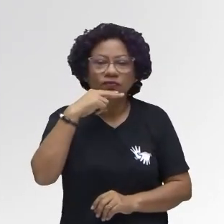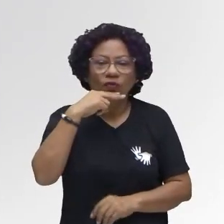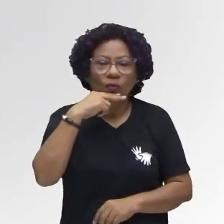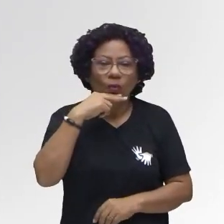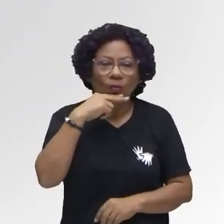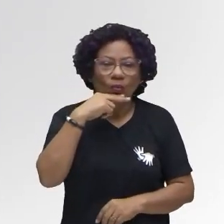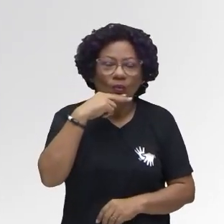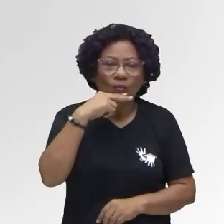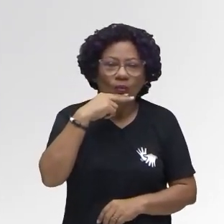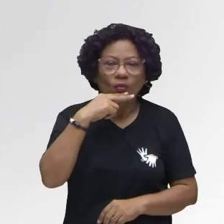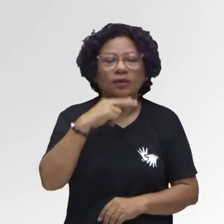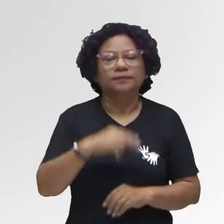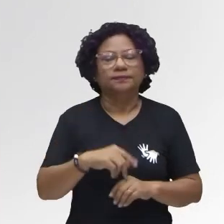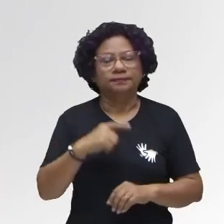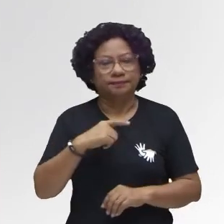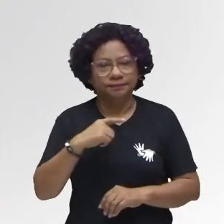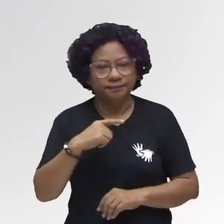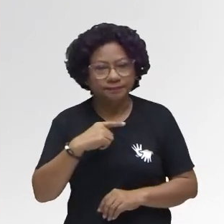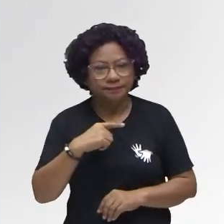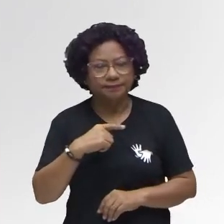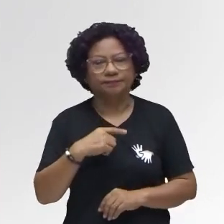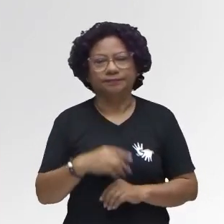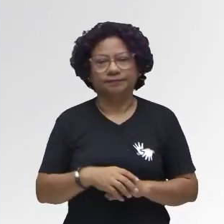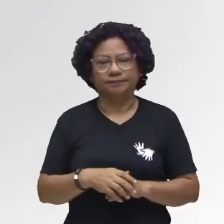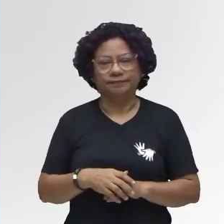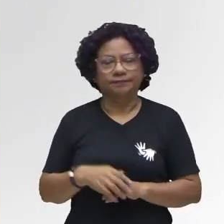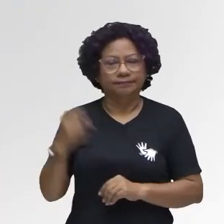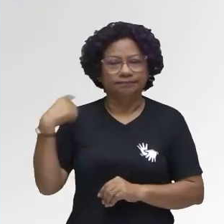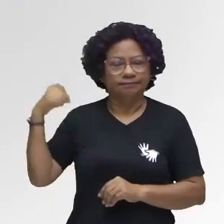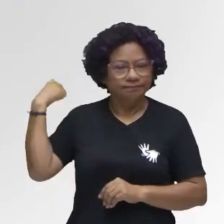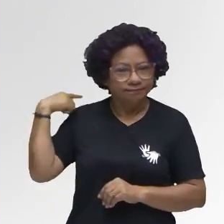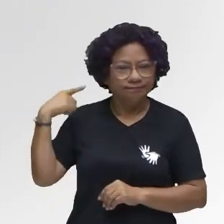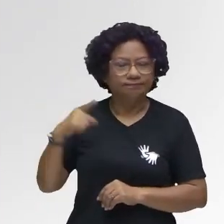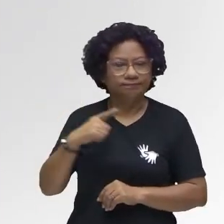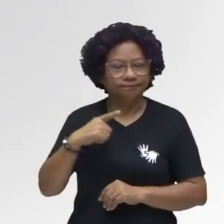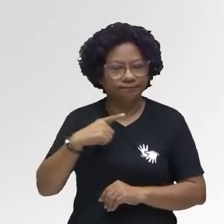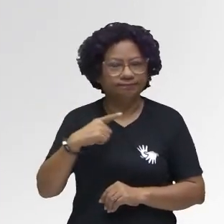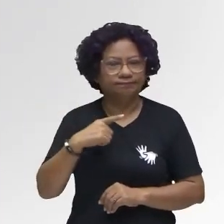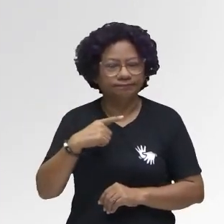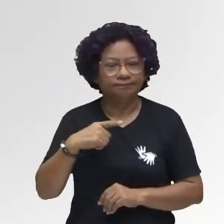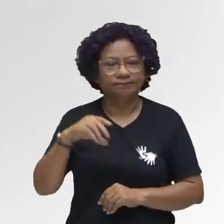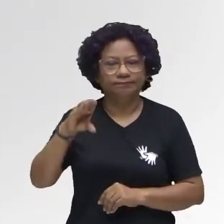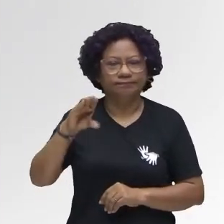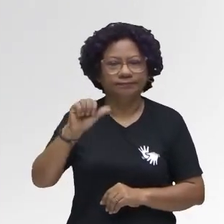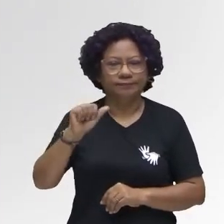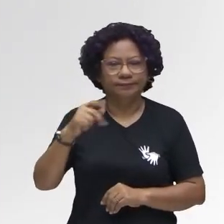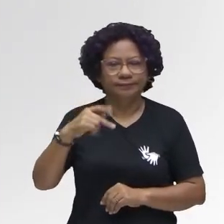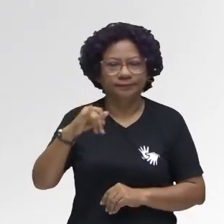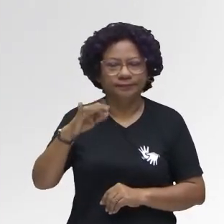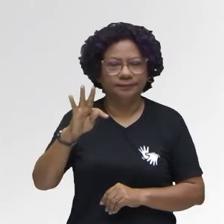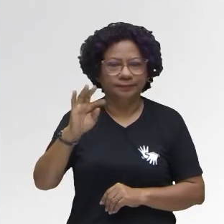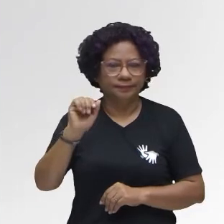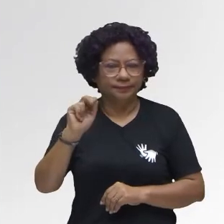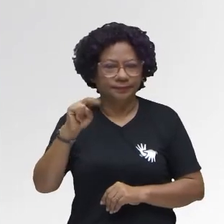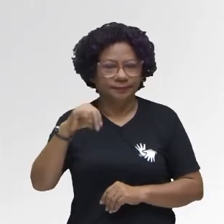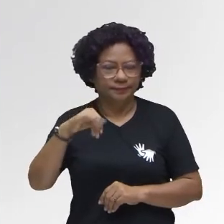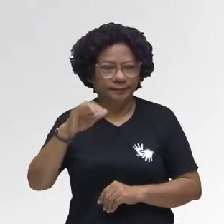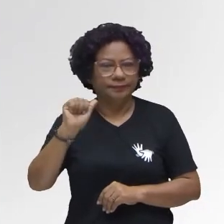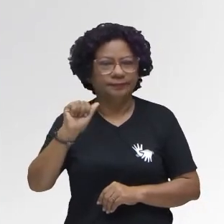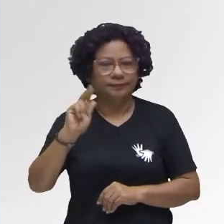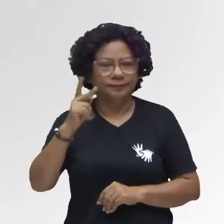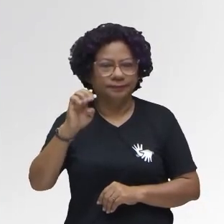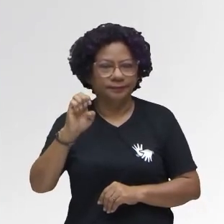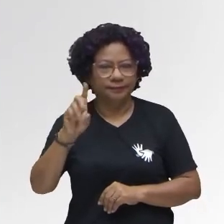em capitanias hereditárias. Então, de acordo com o rei, ficou mais fácil produzir esse primeiro